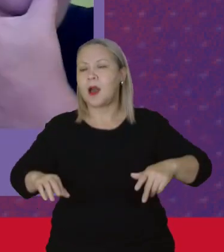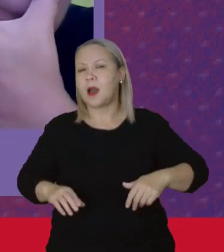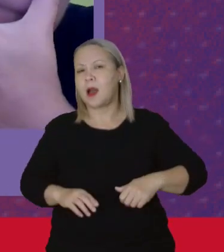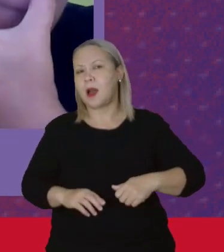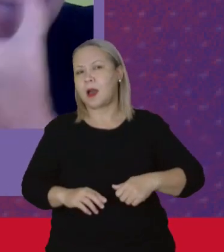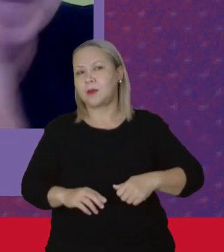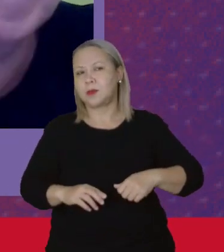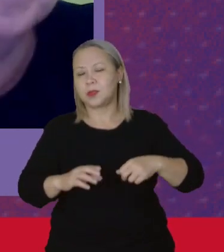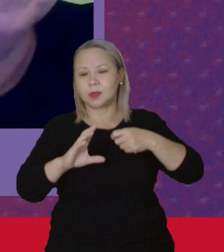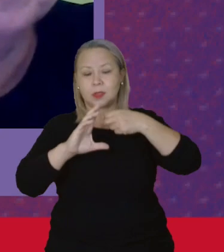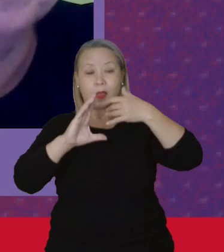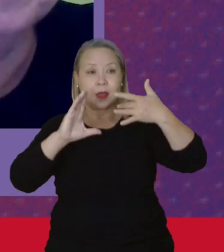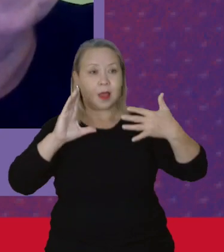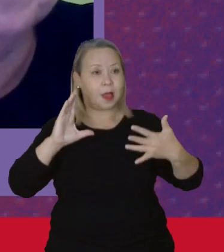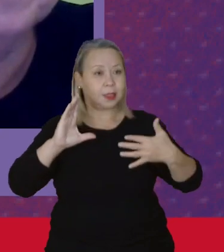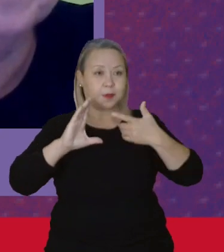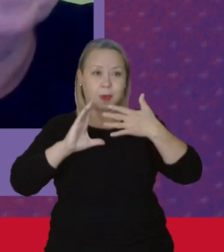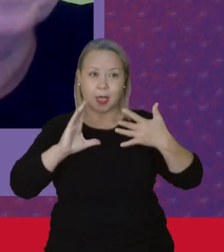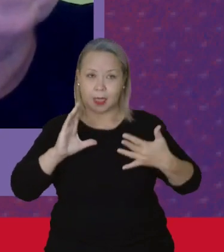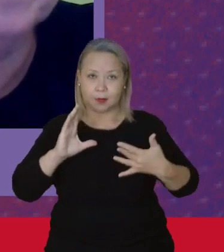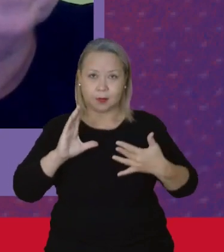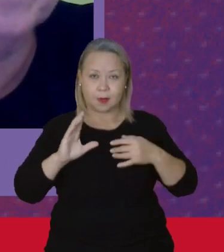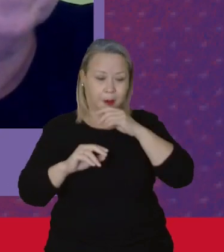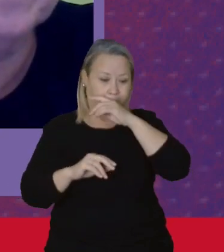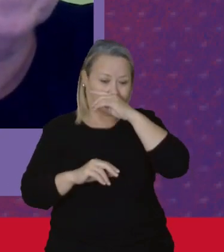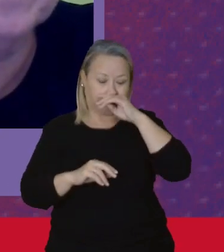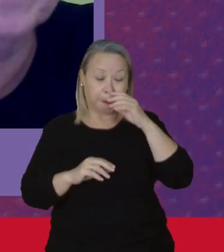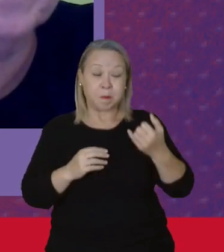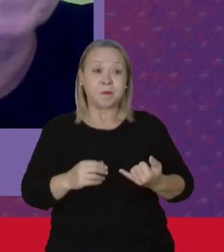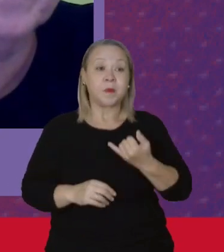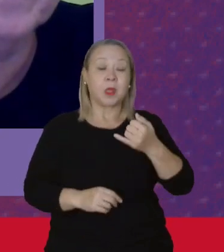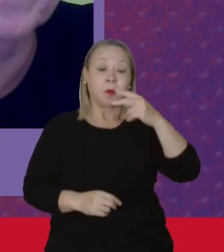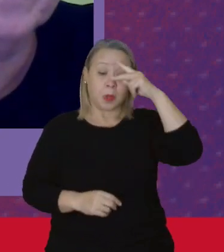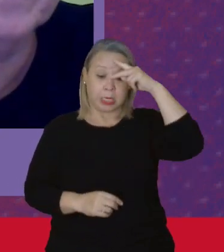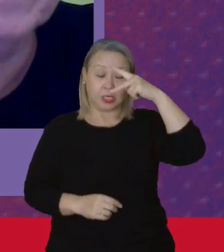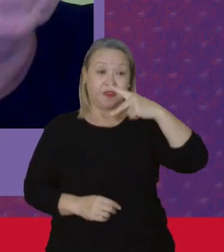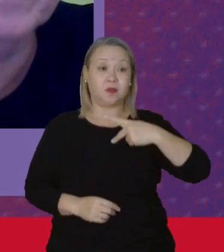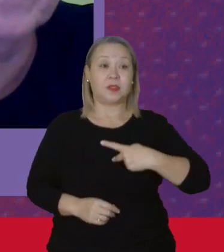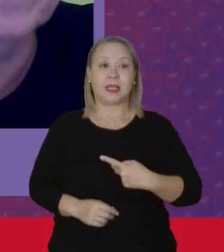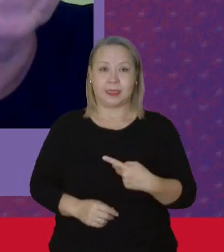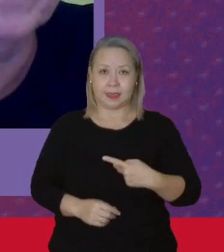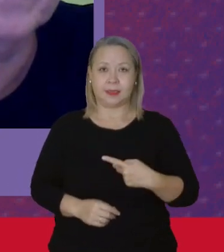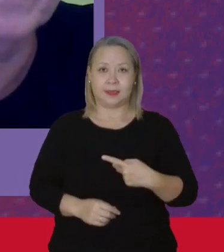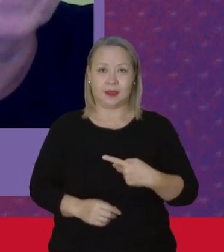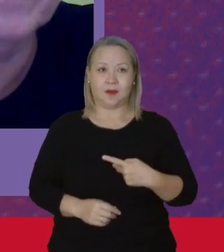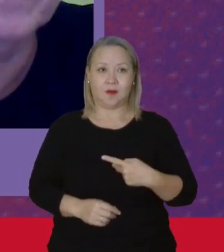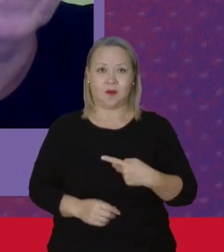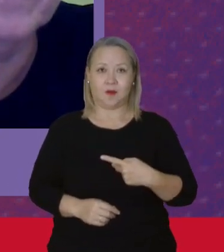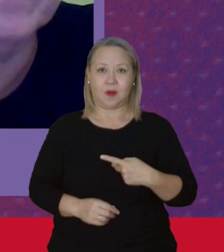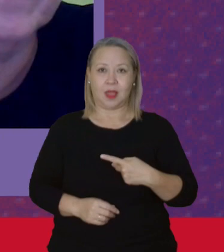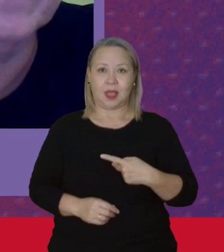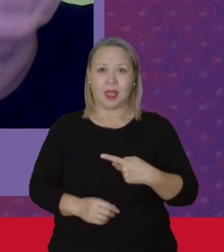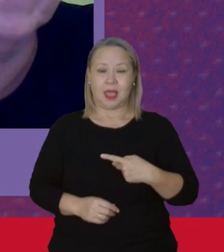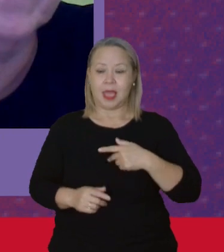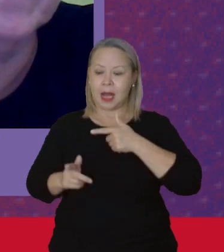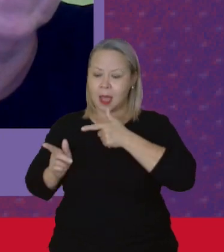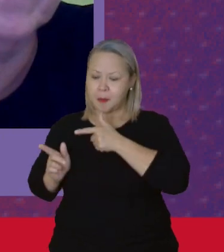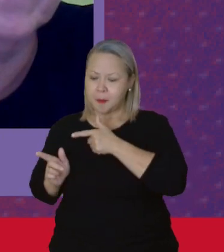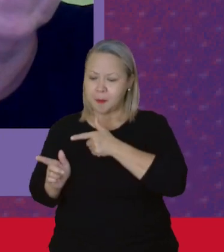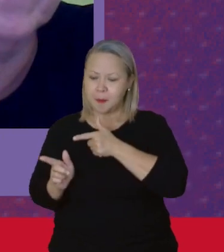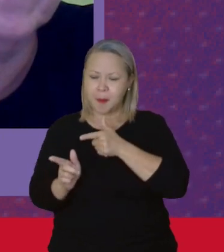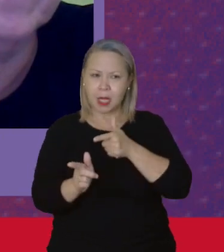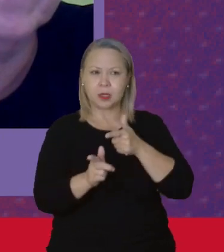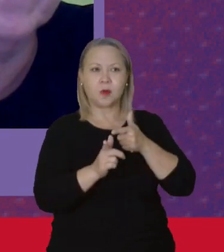muito interessante esse ponto que vocês trouxeram, de que a individualização, ela patologiza, e junto com